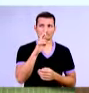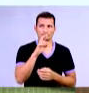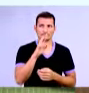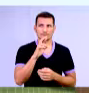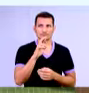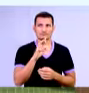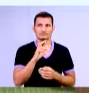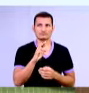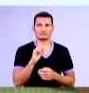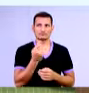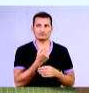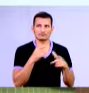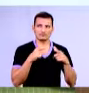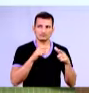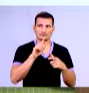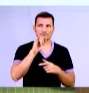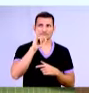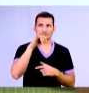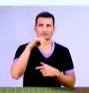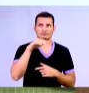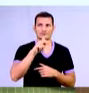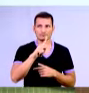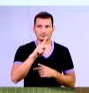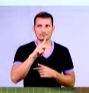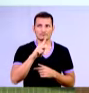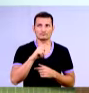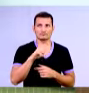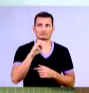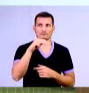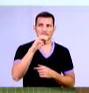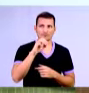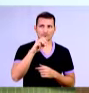na disciplina, como o GIMP, né? Muita gente citando aí Movie